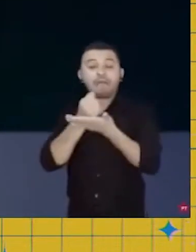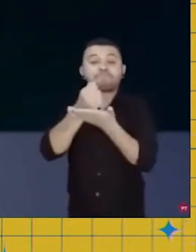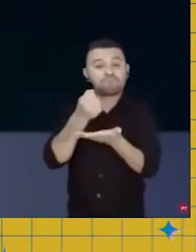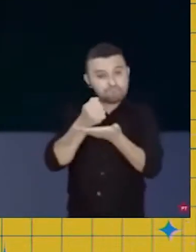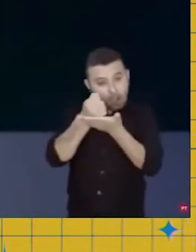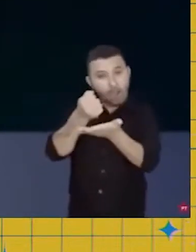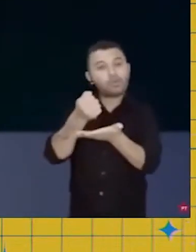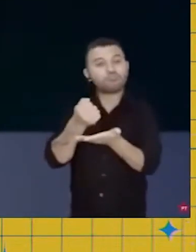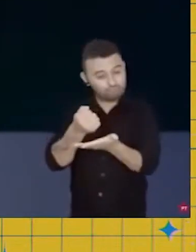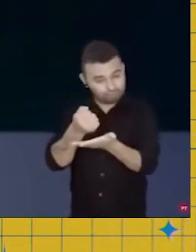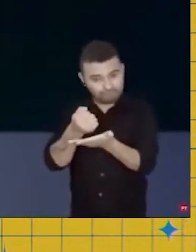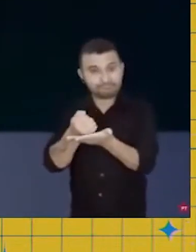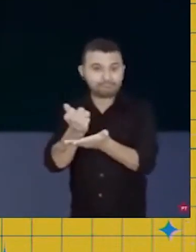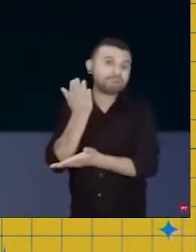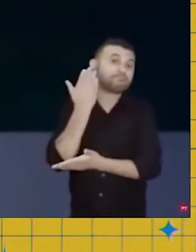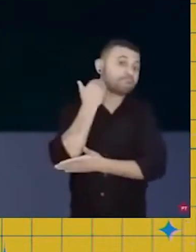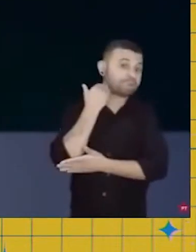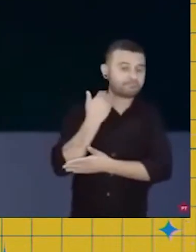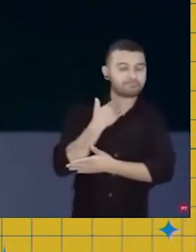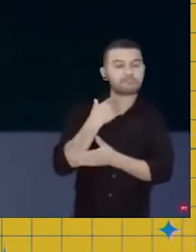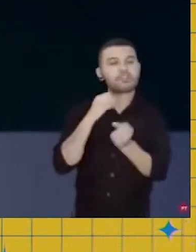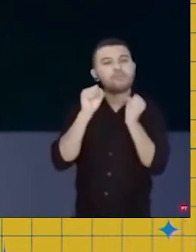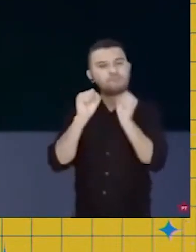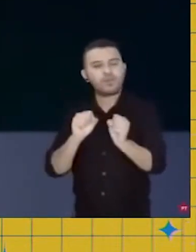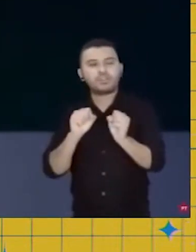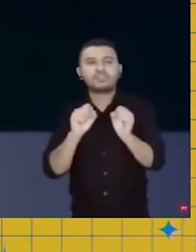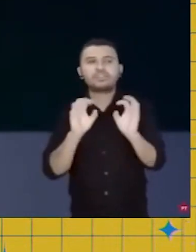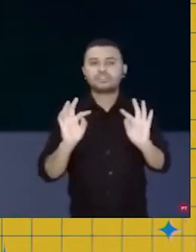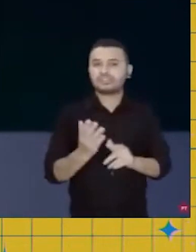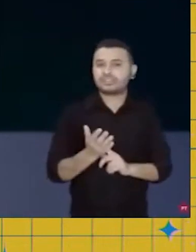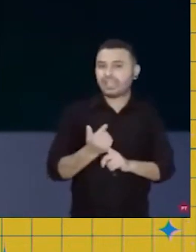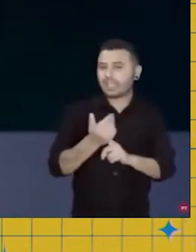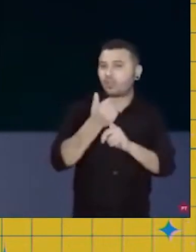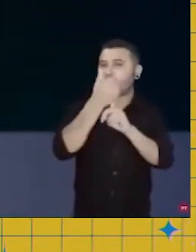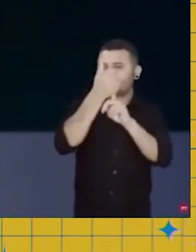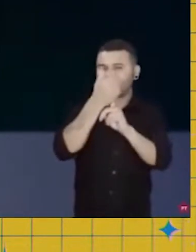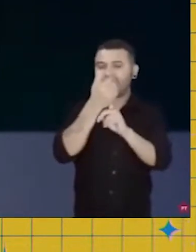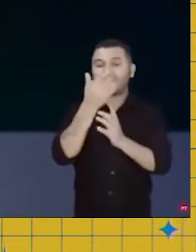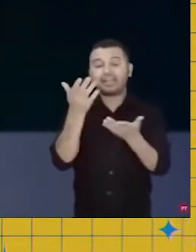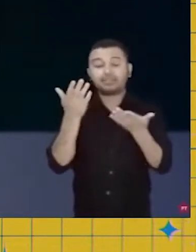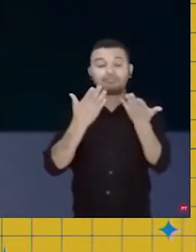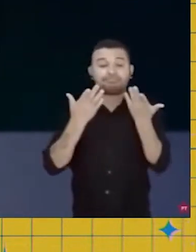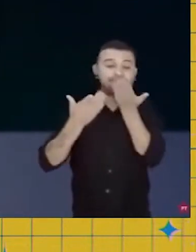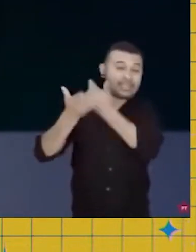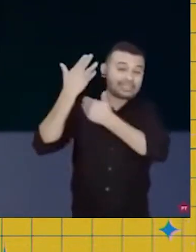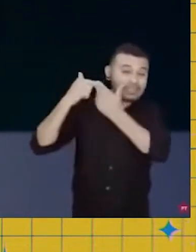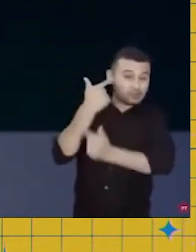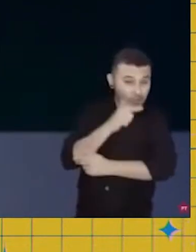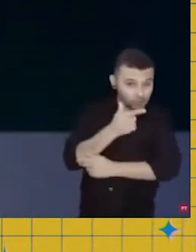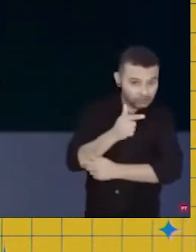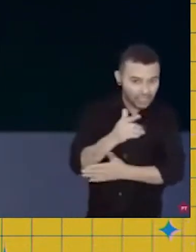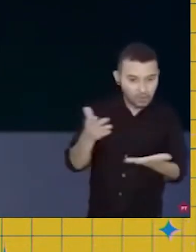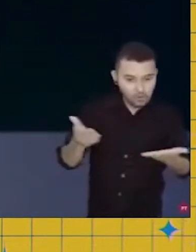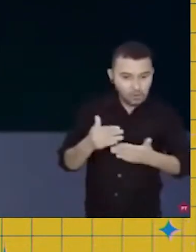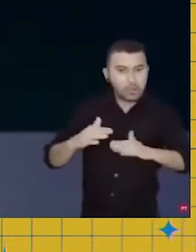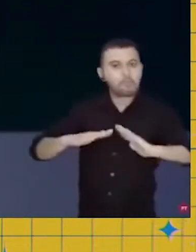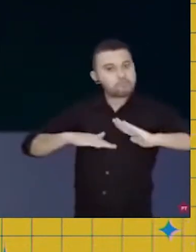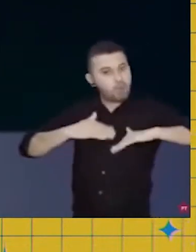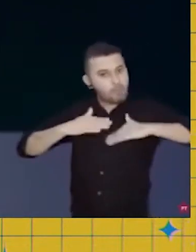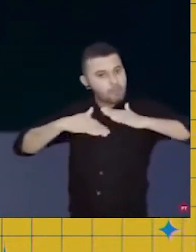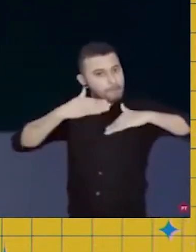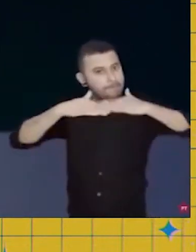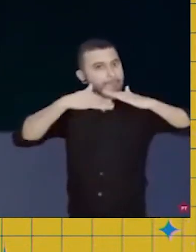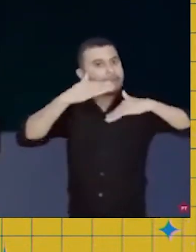a partir de instrumentos tecnológicos que não estavam disponíveis isso veio avançando né ao longo de